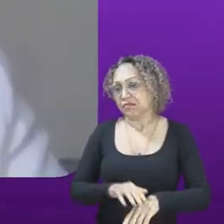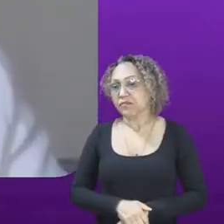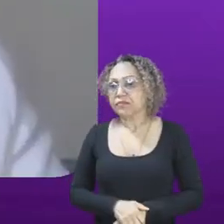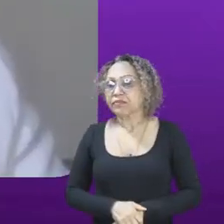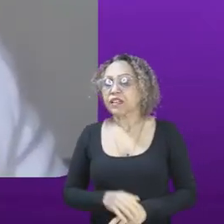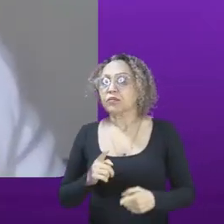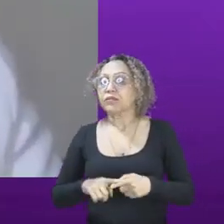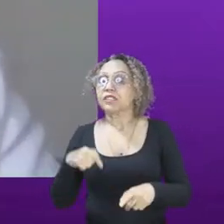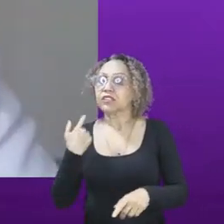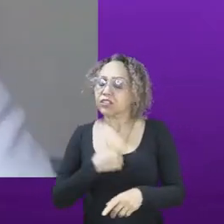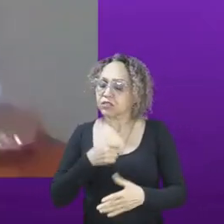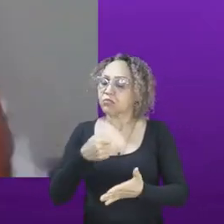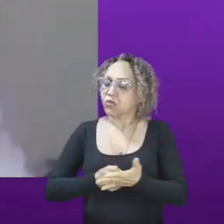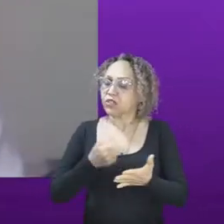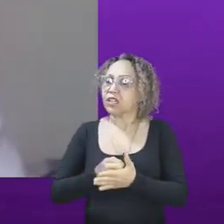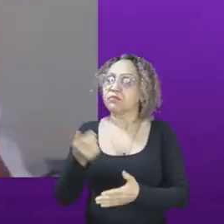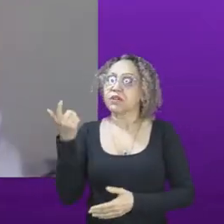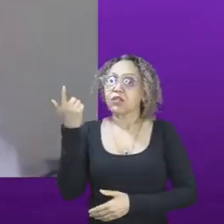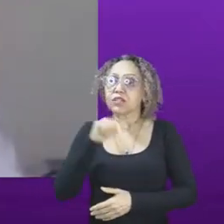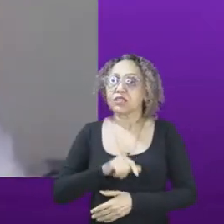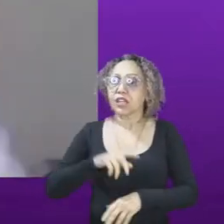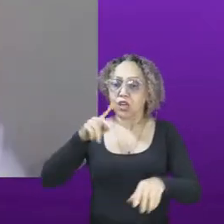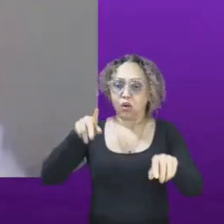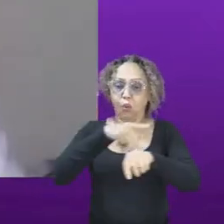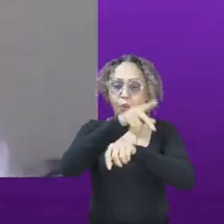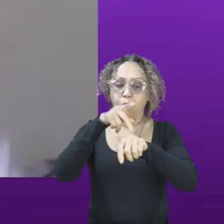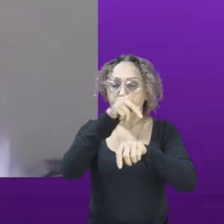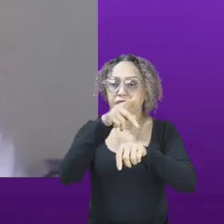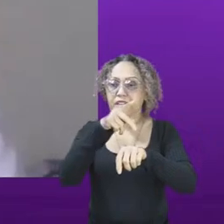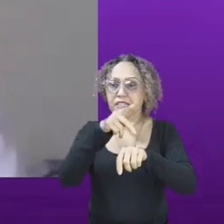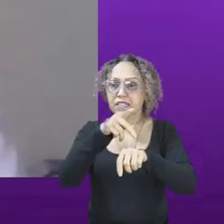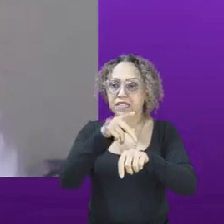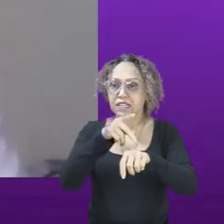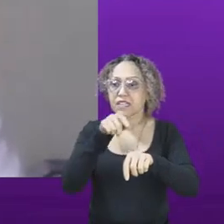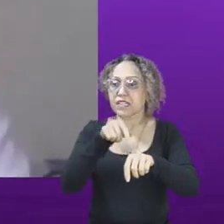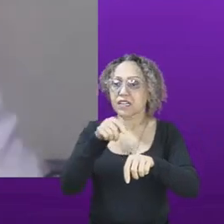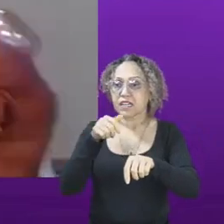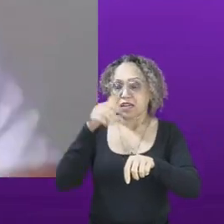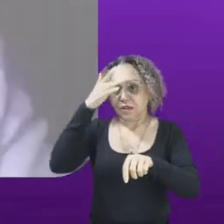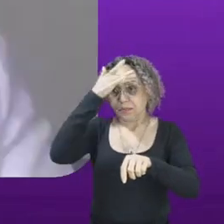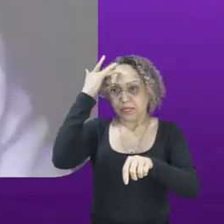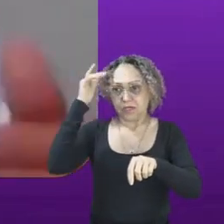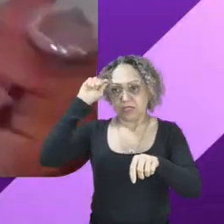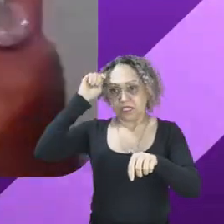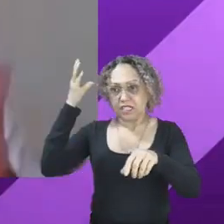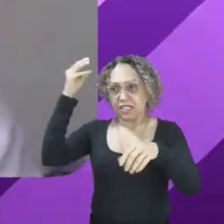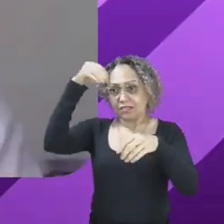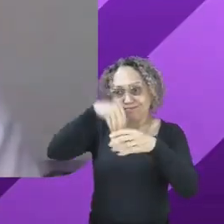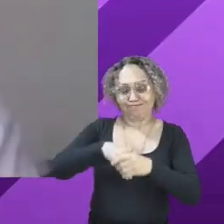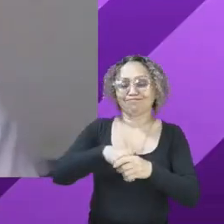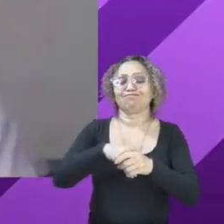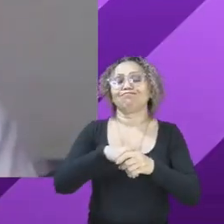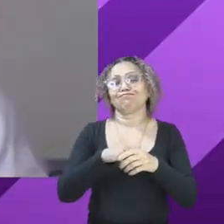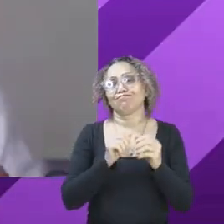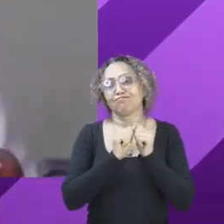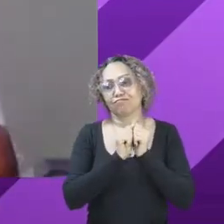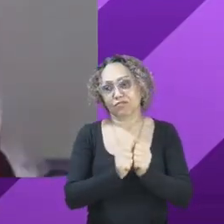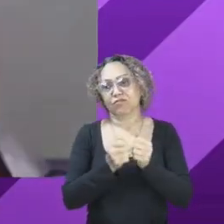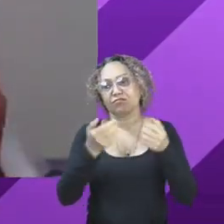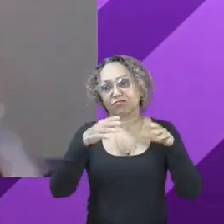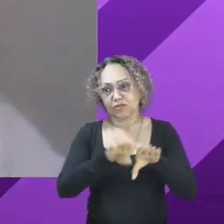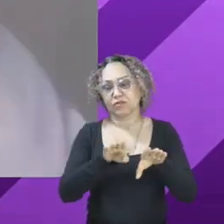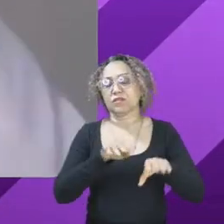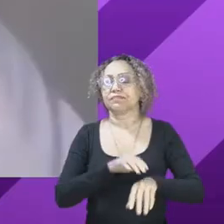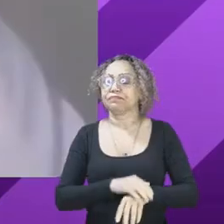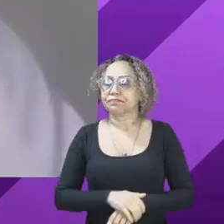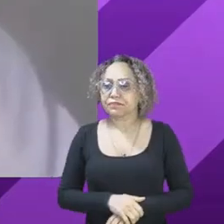que nos inclua, né? Porque os avanços, eles não representam ainda mobilidade suficiente, como eu disse lá no início. A gente